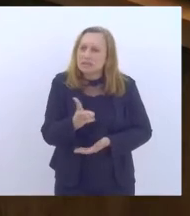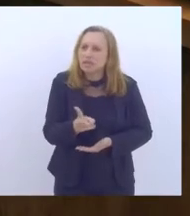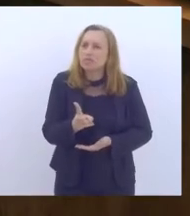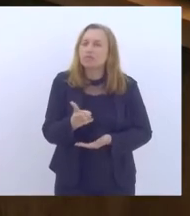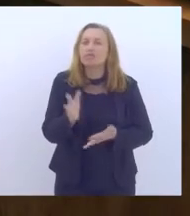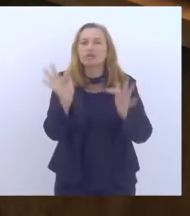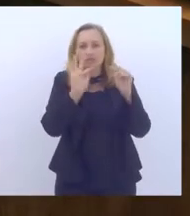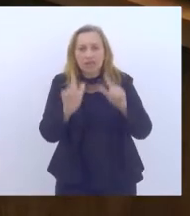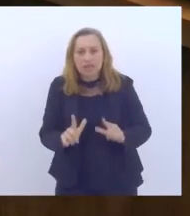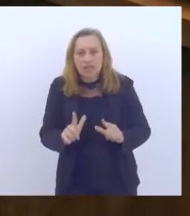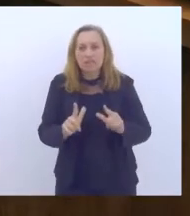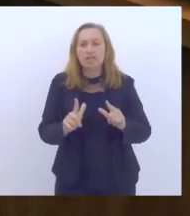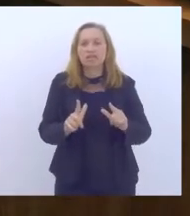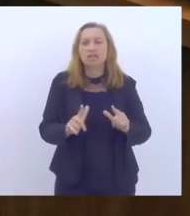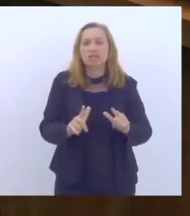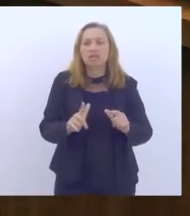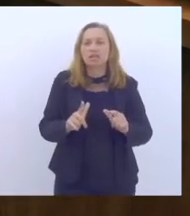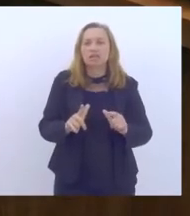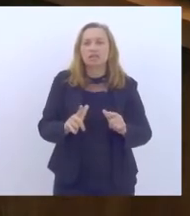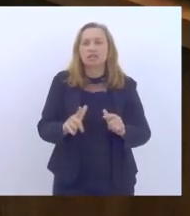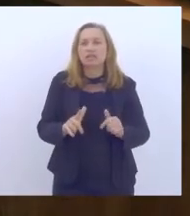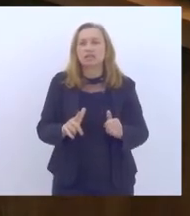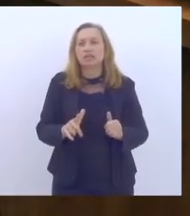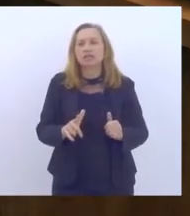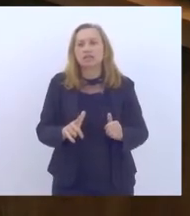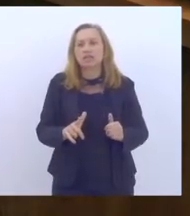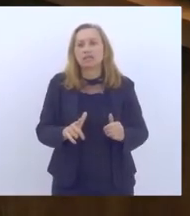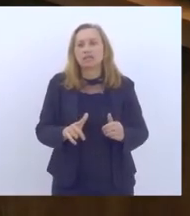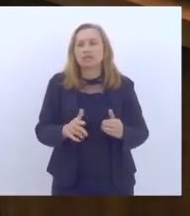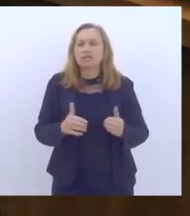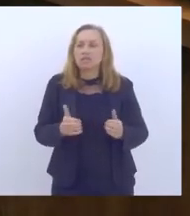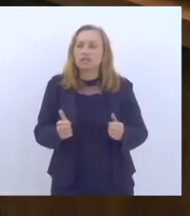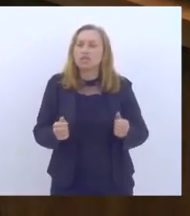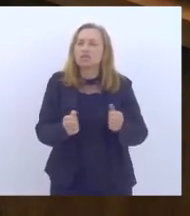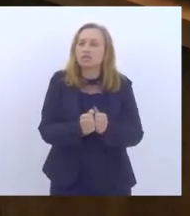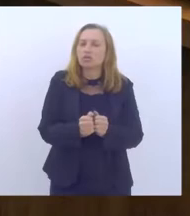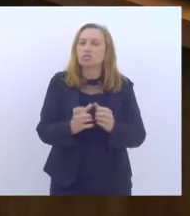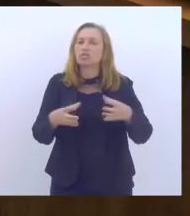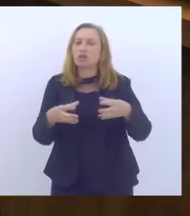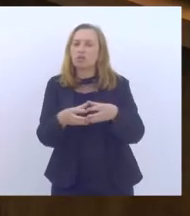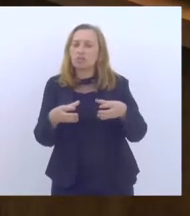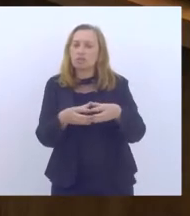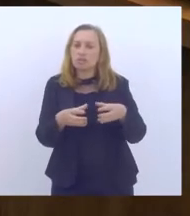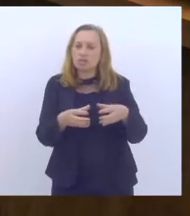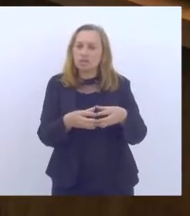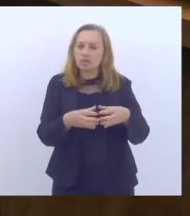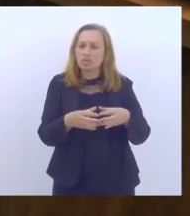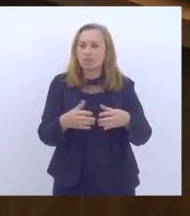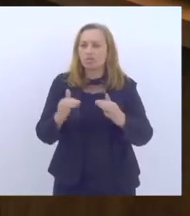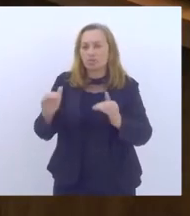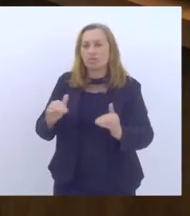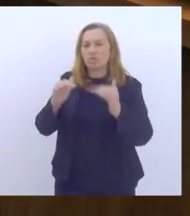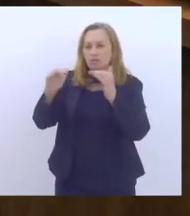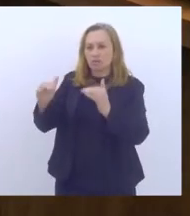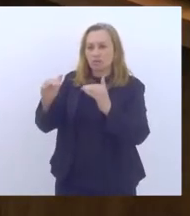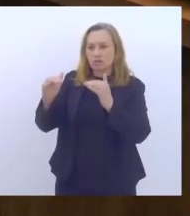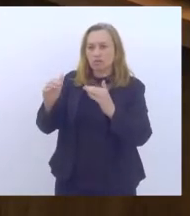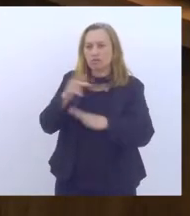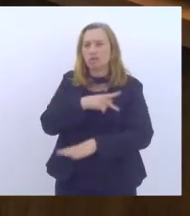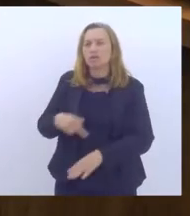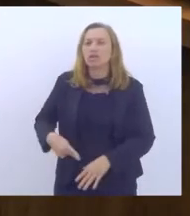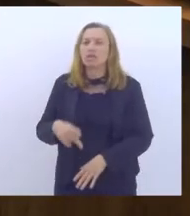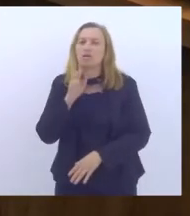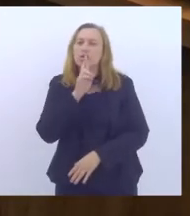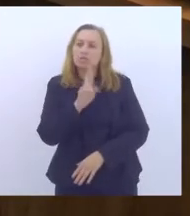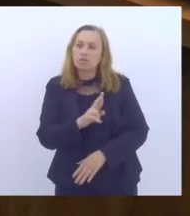fica muito feliz de Vice presidir essa comissão com vossa excelência quando a gente tem um resultado tão